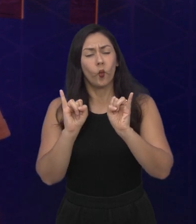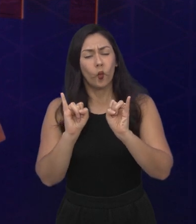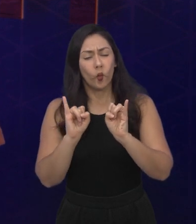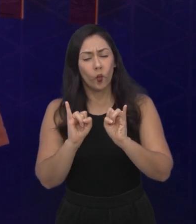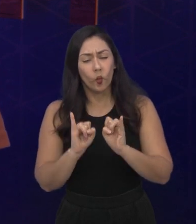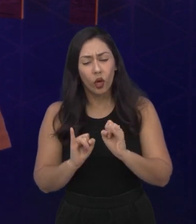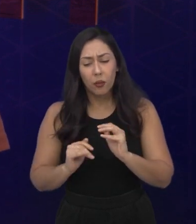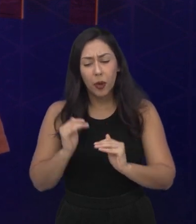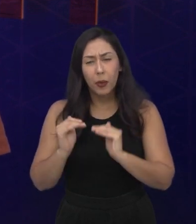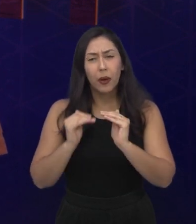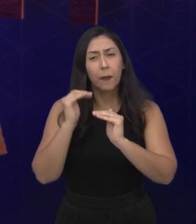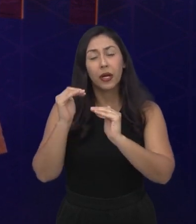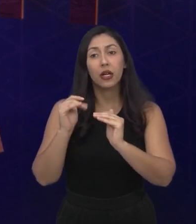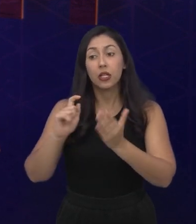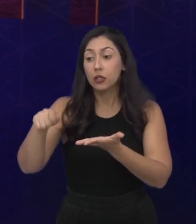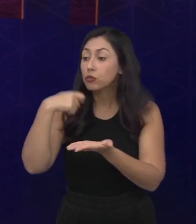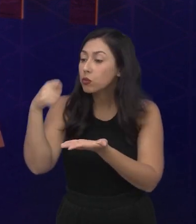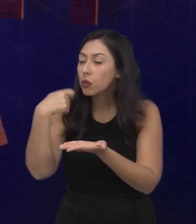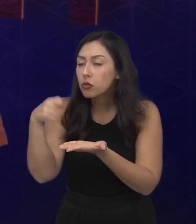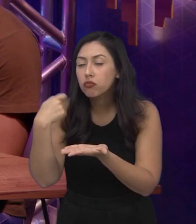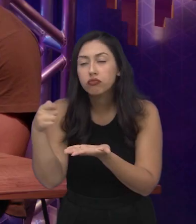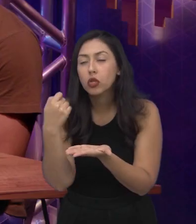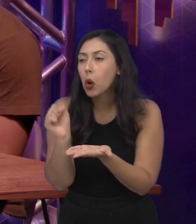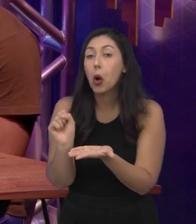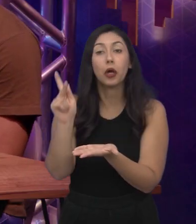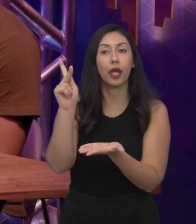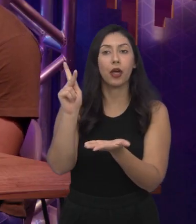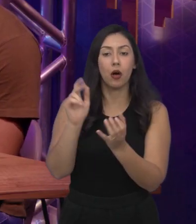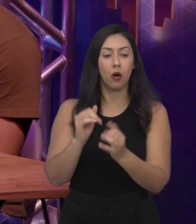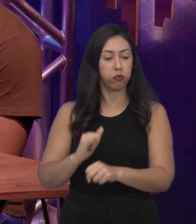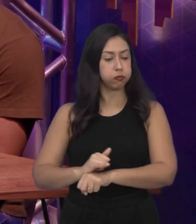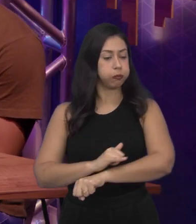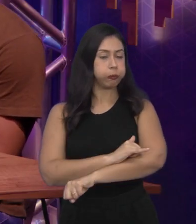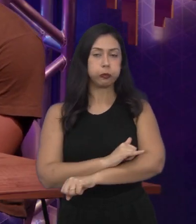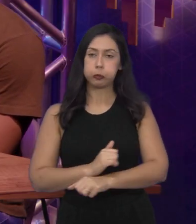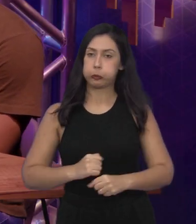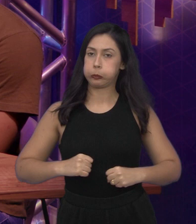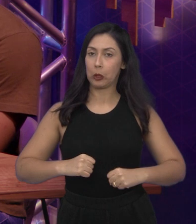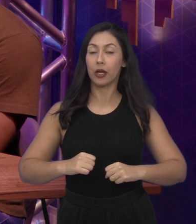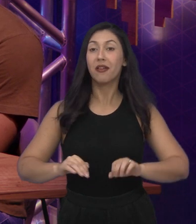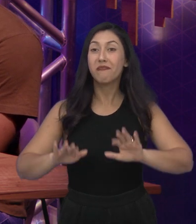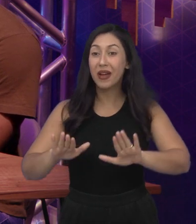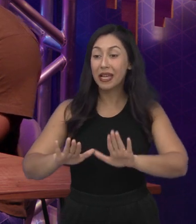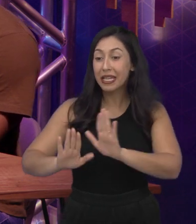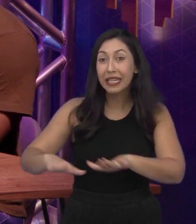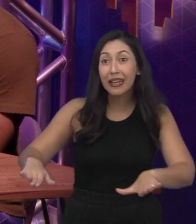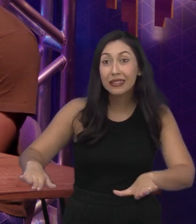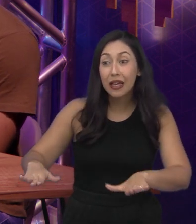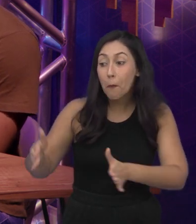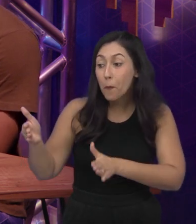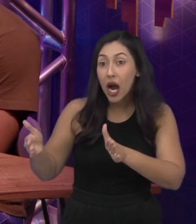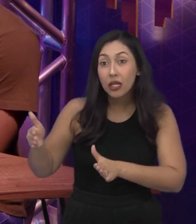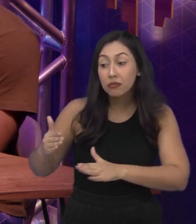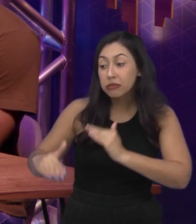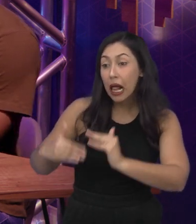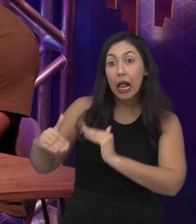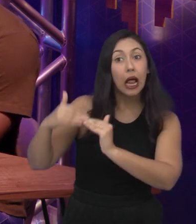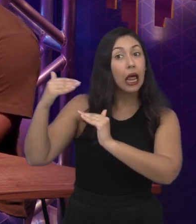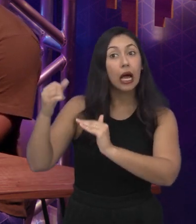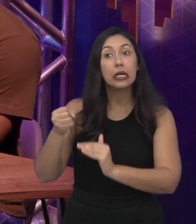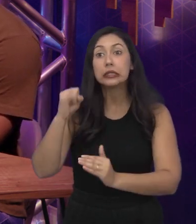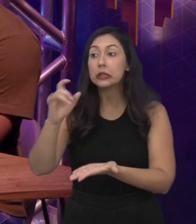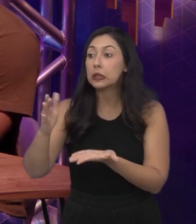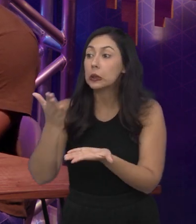a perder peso e tal, mas se volta a comer, consegue recuperar. A criança ela está em desenvolvimento, se ela não come, o